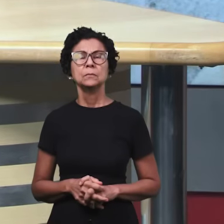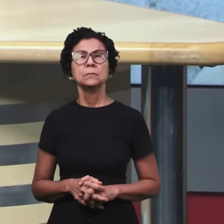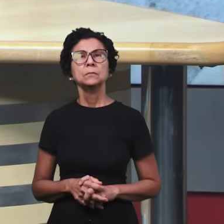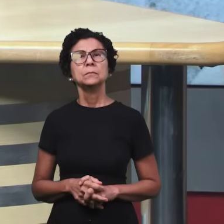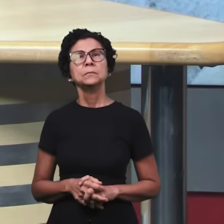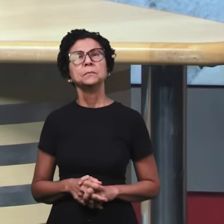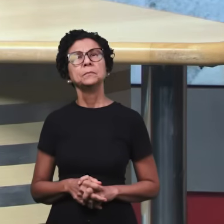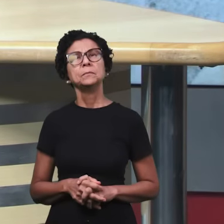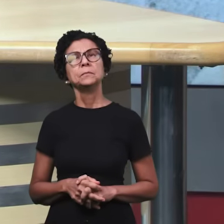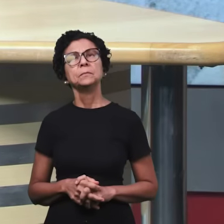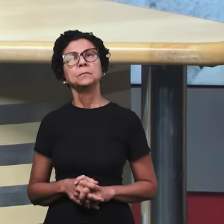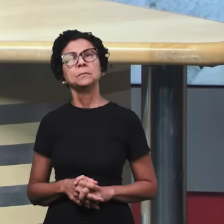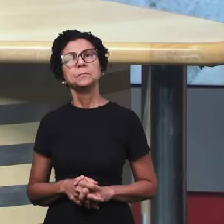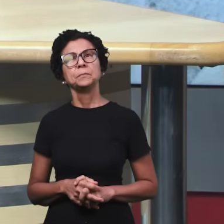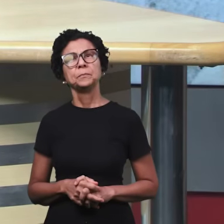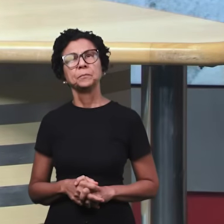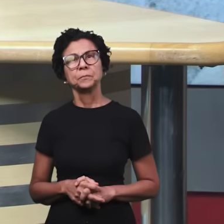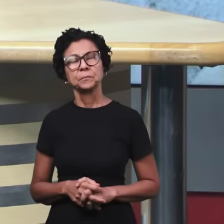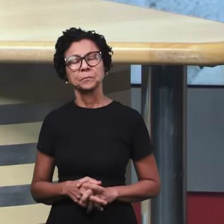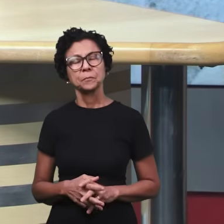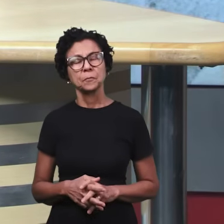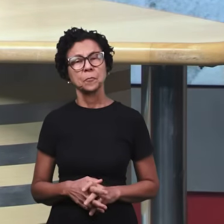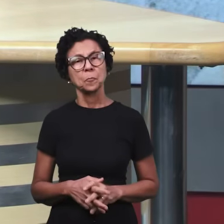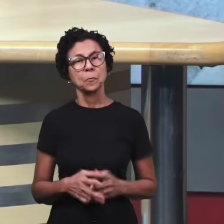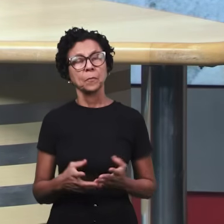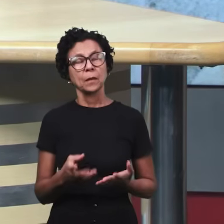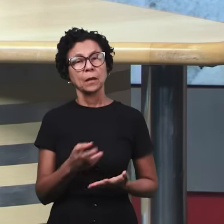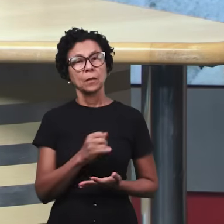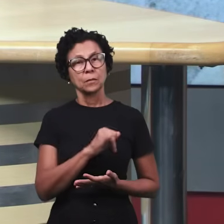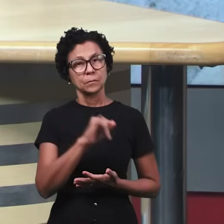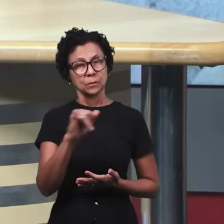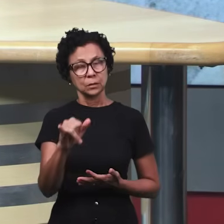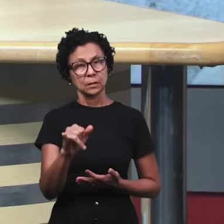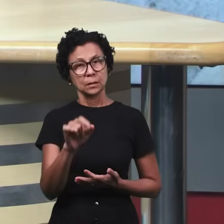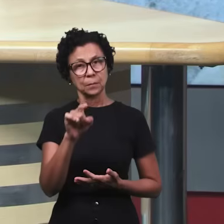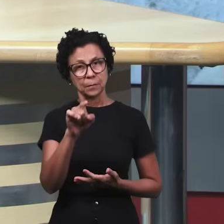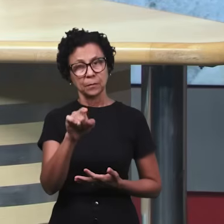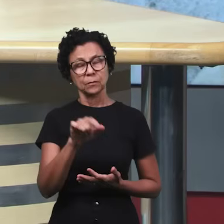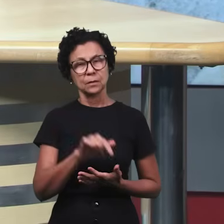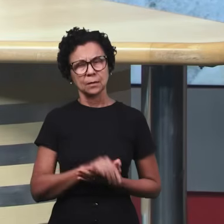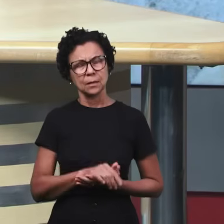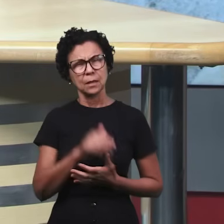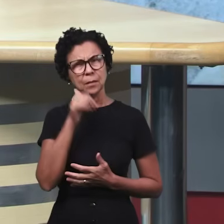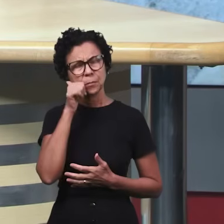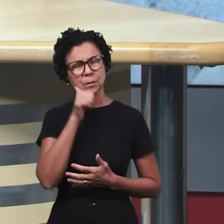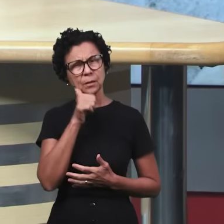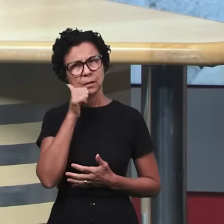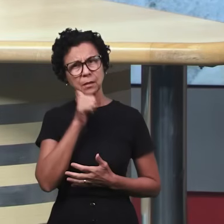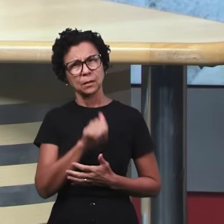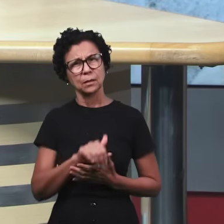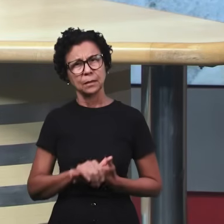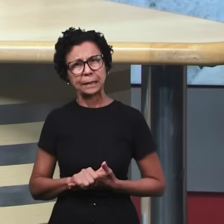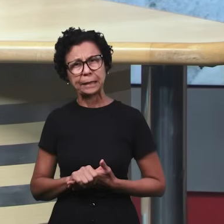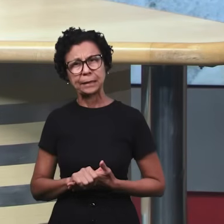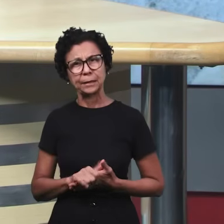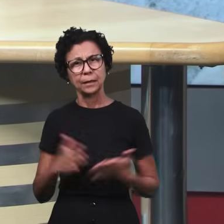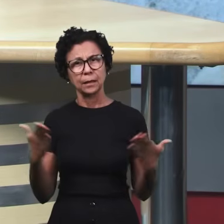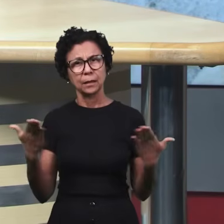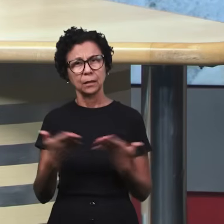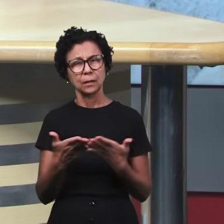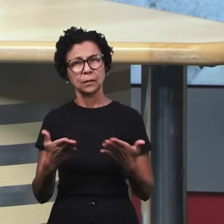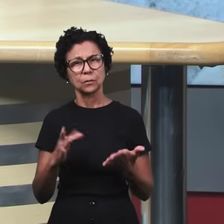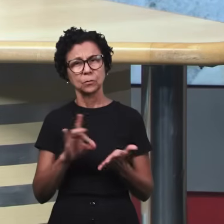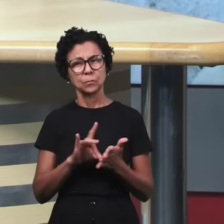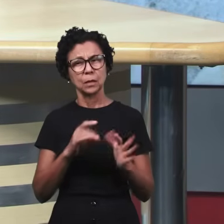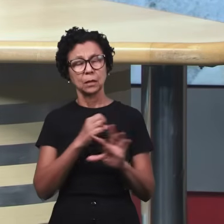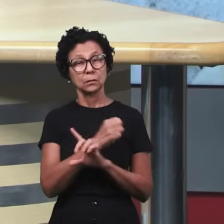programa, dizer aqui para a mulher que está nos assistindo, que vê como a sociedade vive hoje,